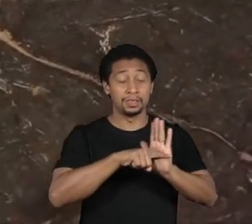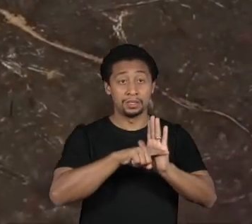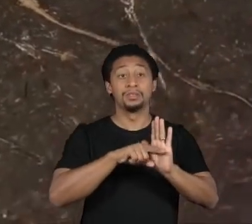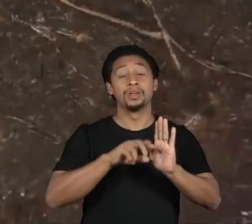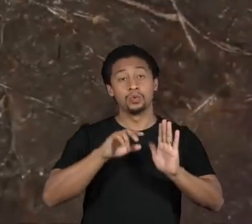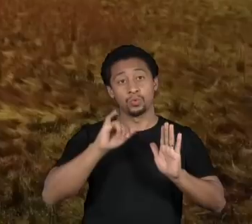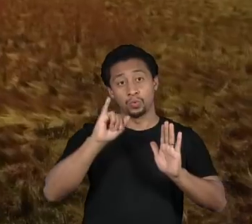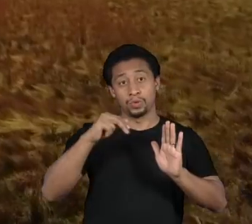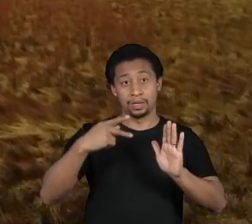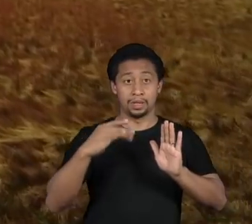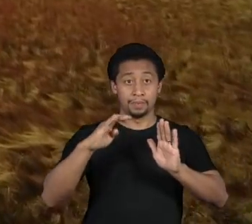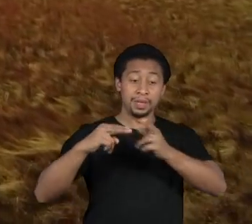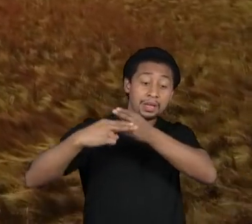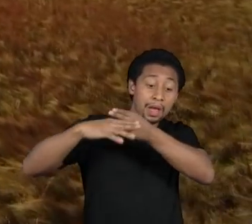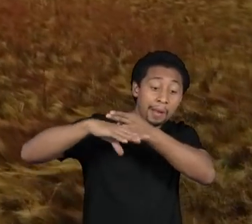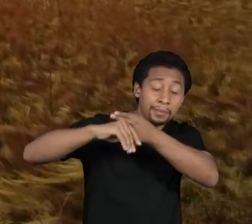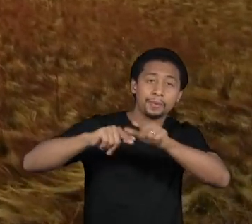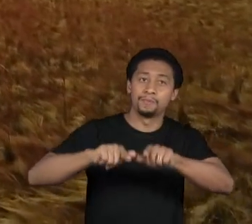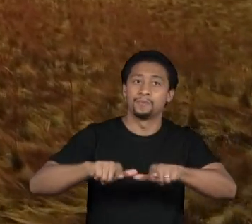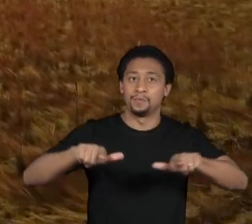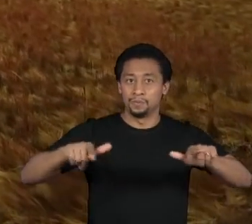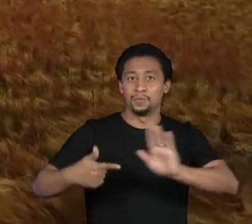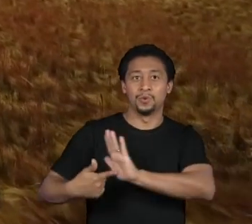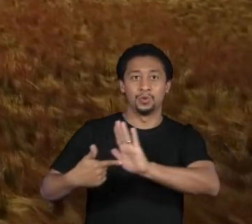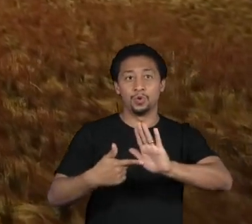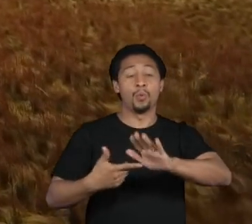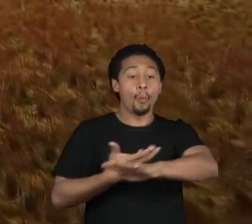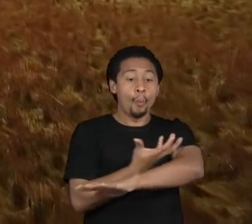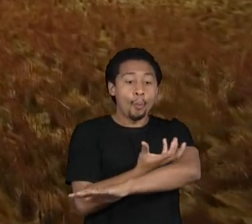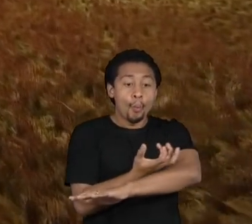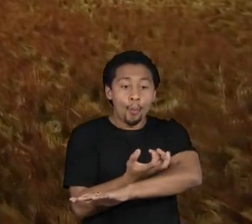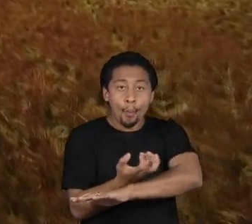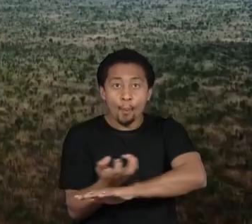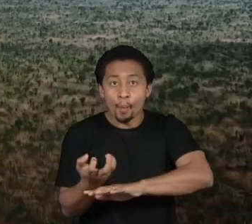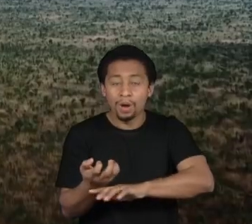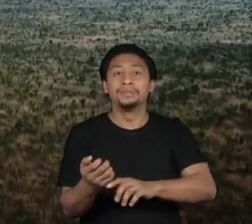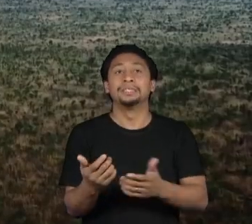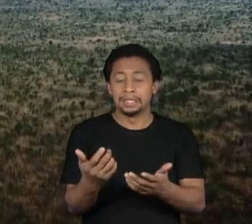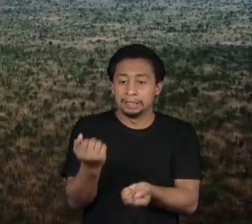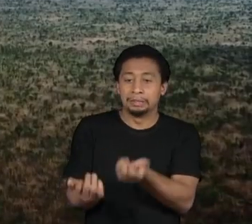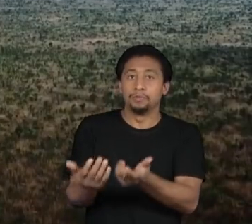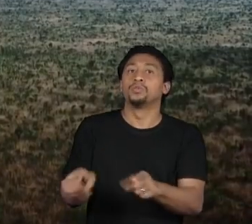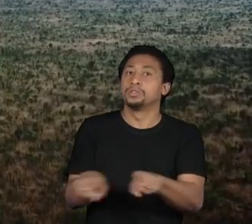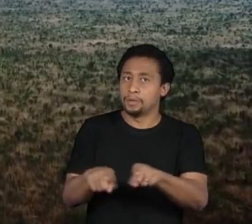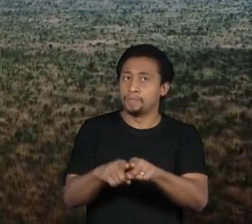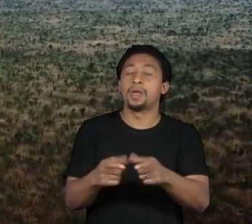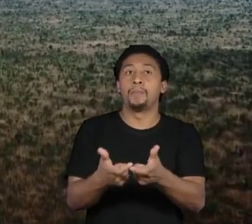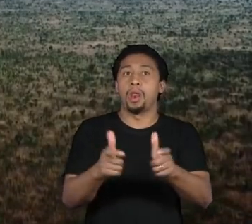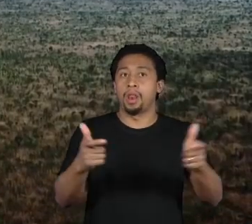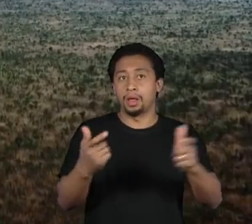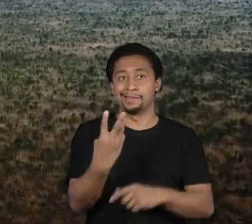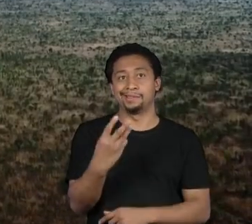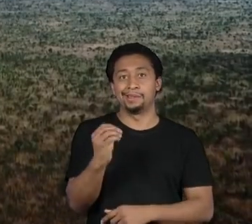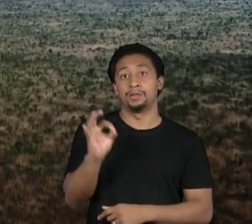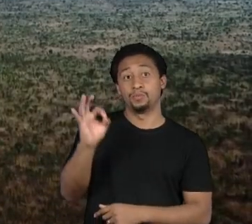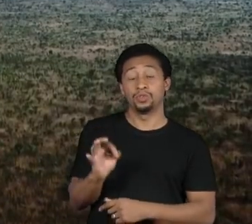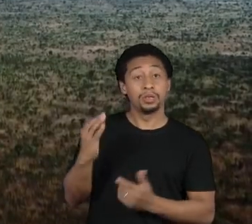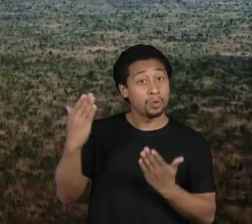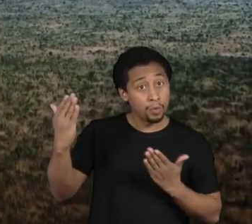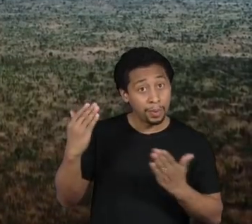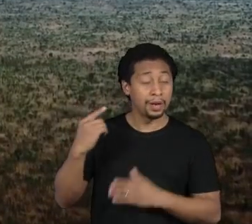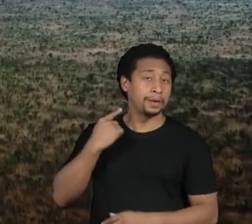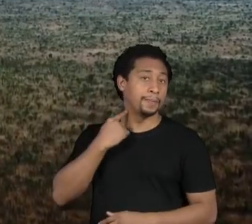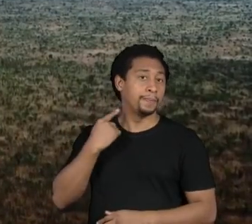Pesquisas Espaciais. No Cerrado também houve aumento de 35% nos alertas de incêndio em relação a maio